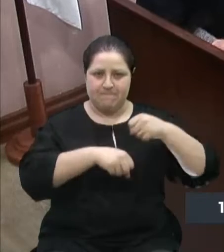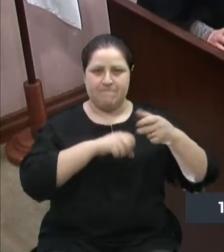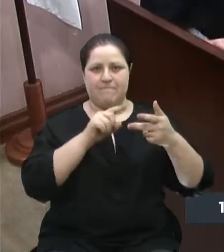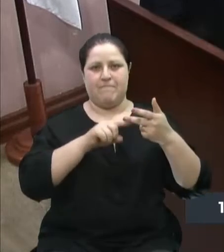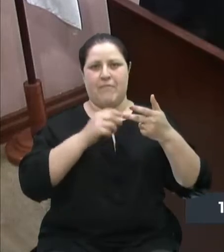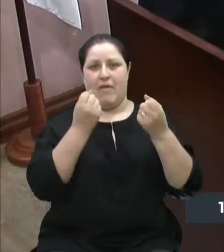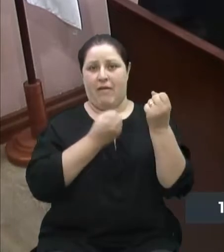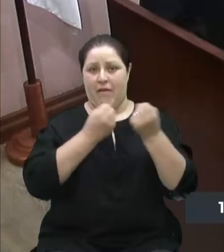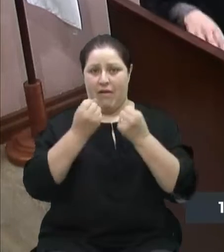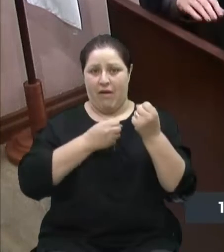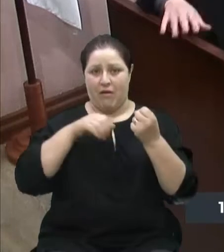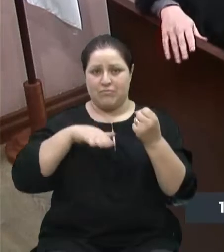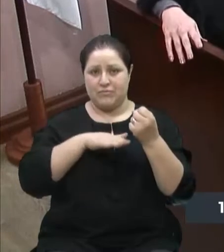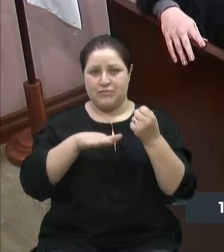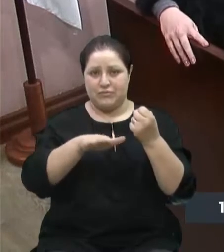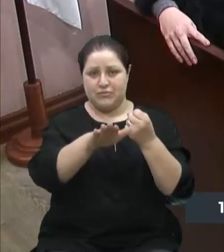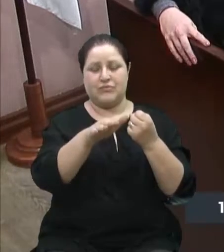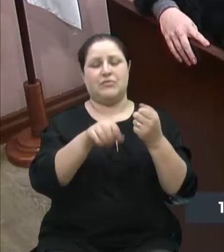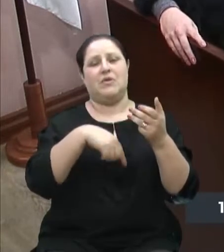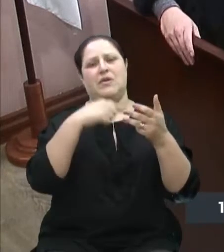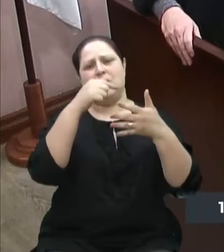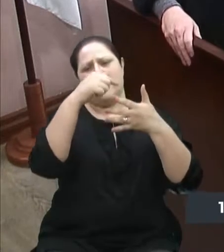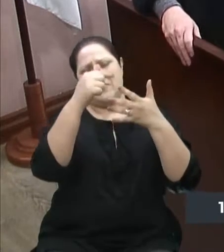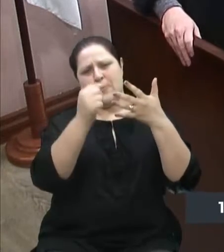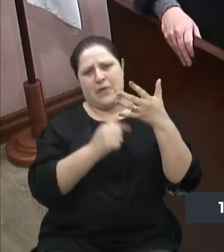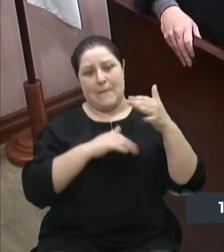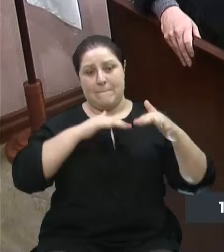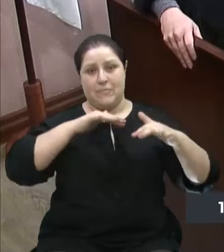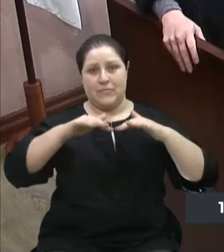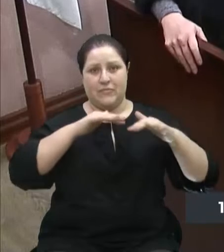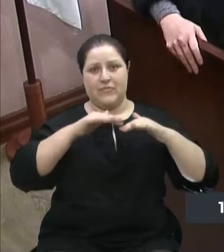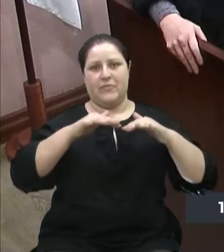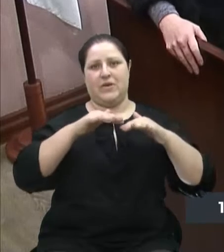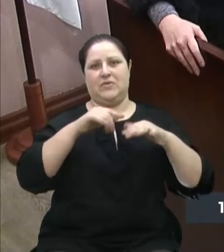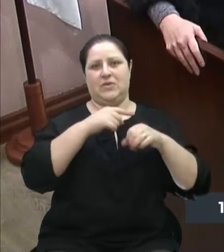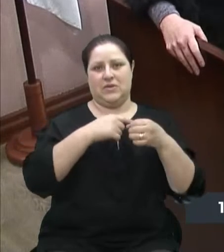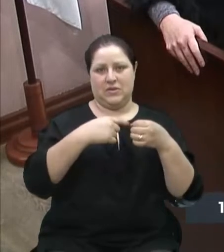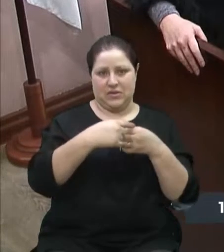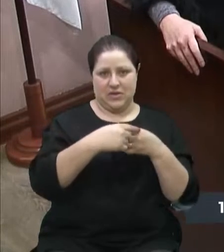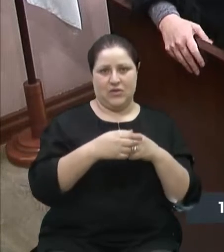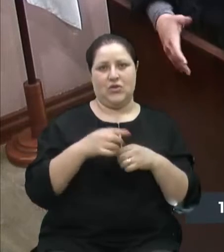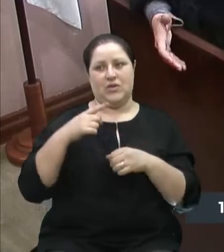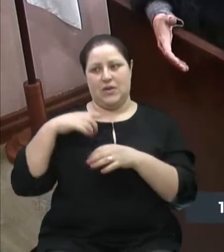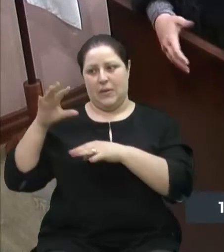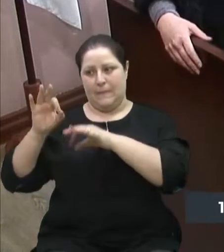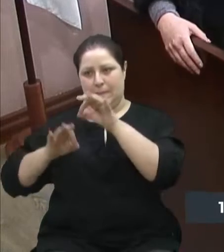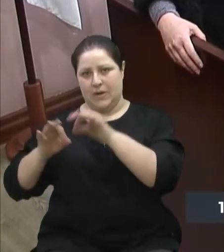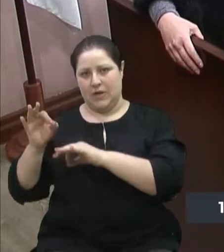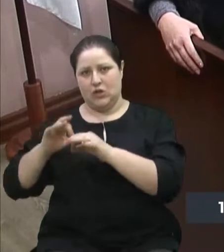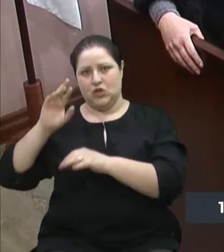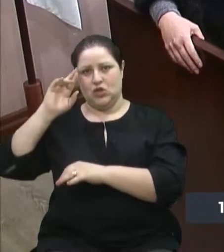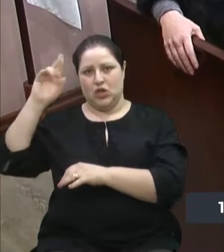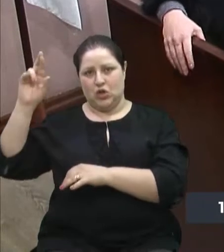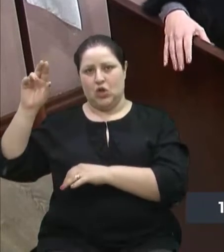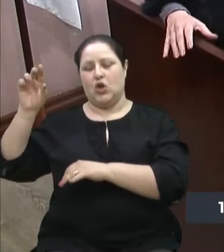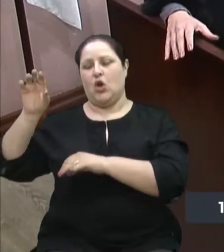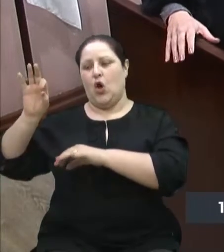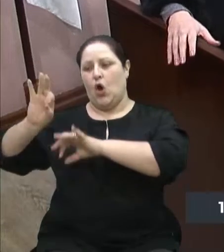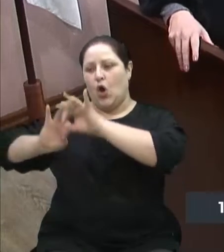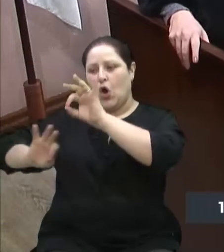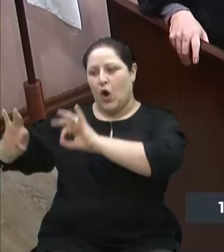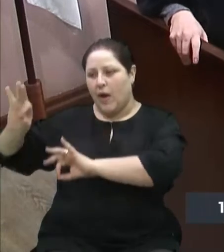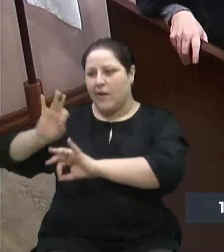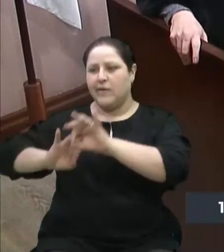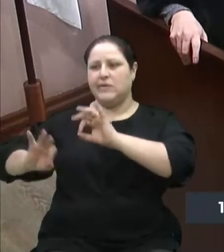veículos de automóveis. Então, depois do plano diretor, né, que organiza os espaços da cidade, eu diria